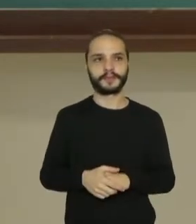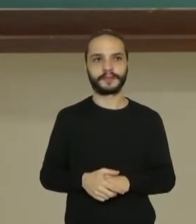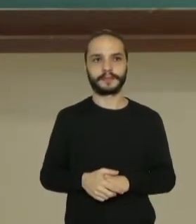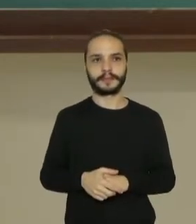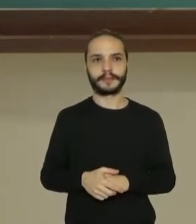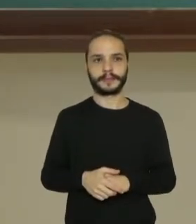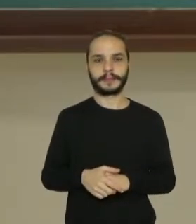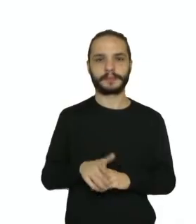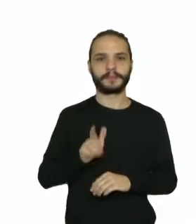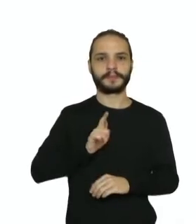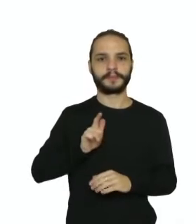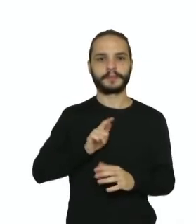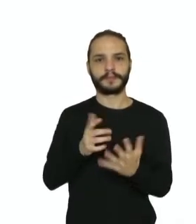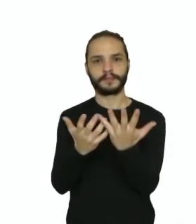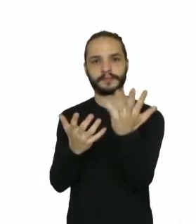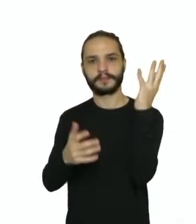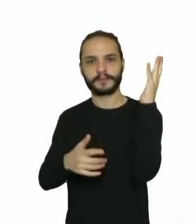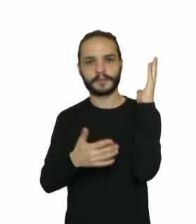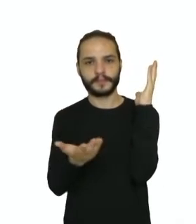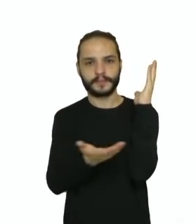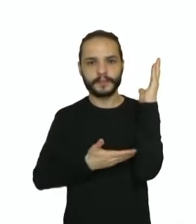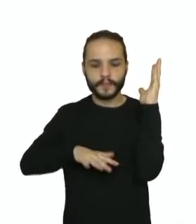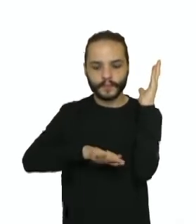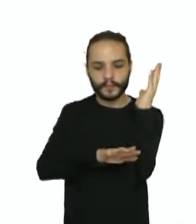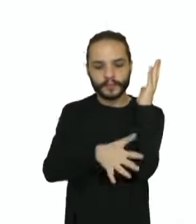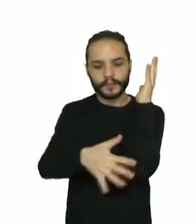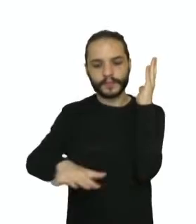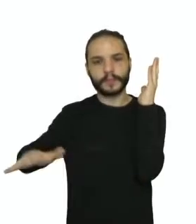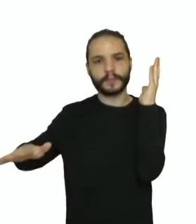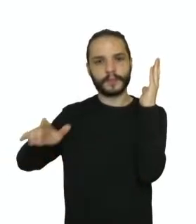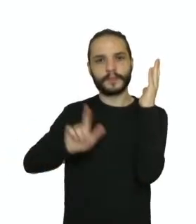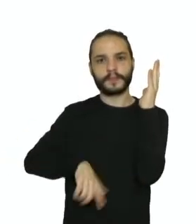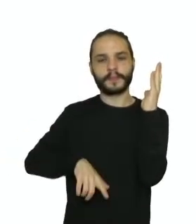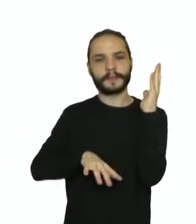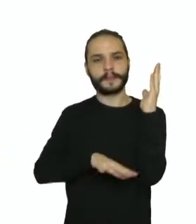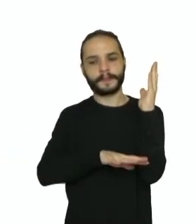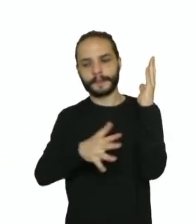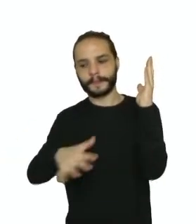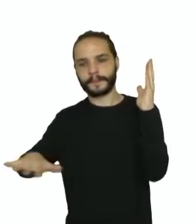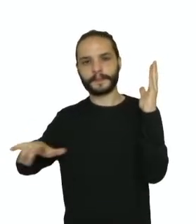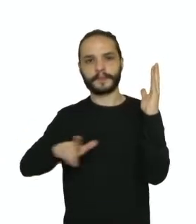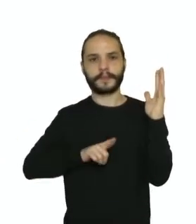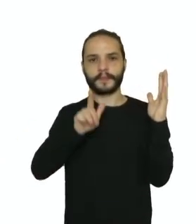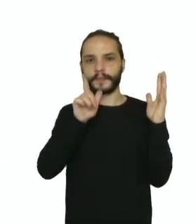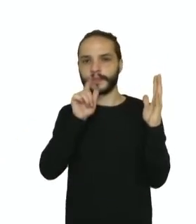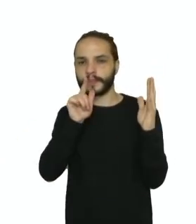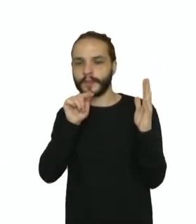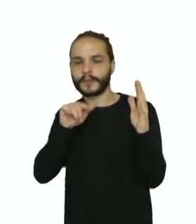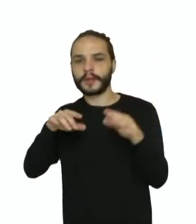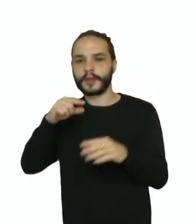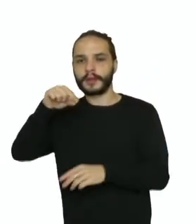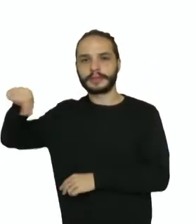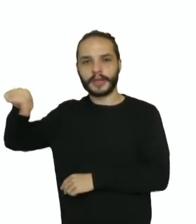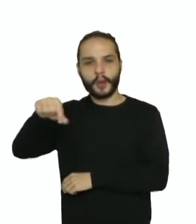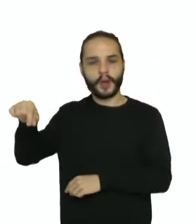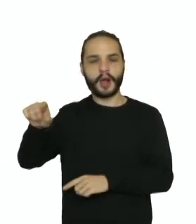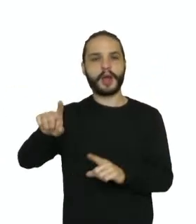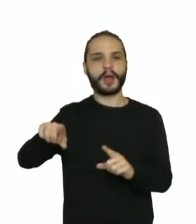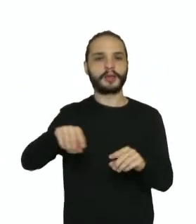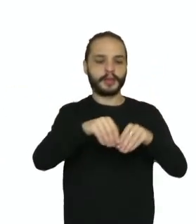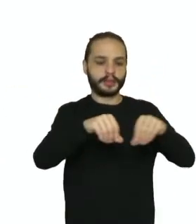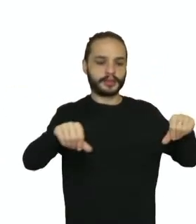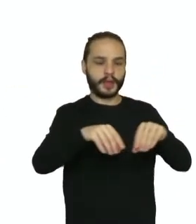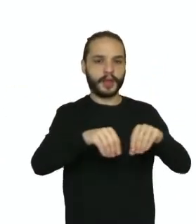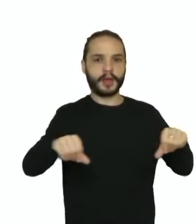tenho os manguezais, que é a região costeira, né? Uma transição entre a água salgada e a terra. É uma água